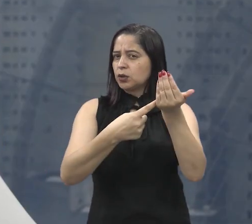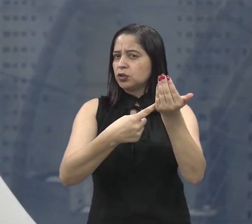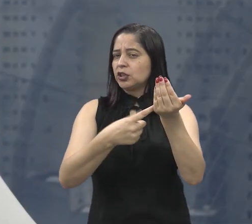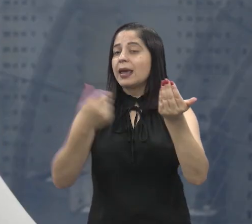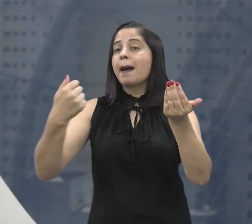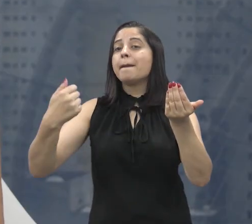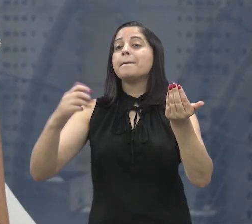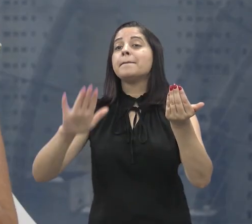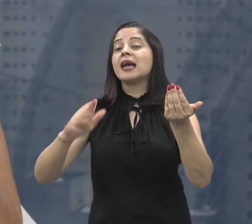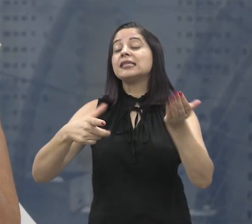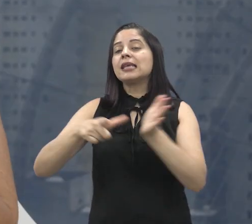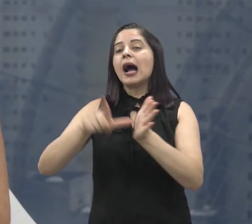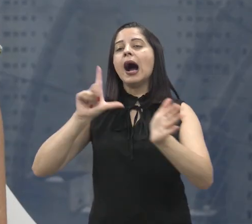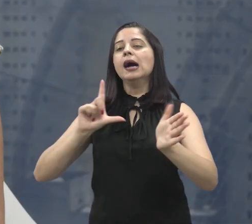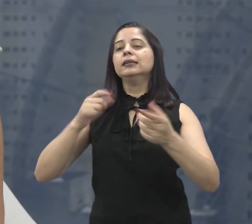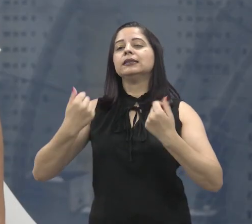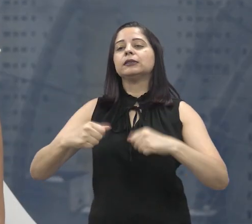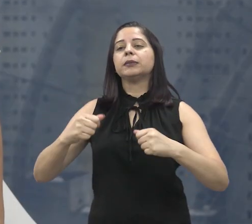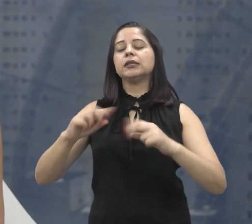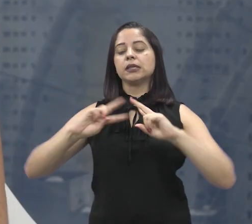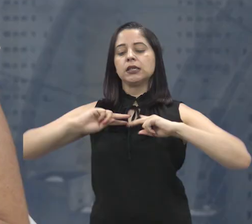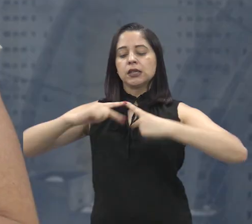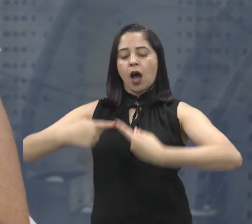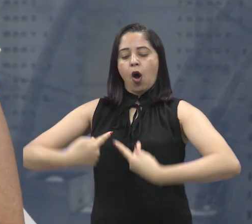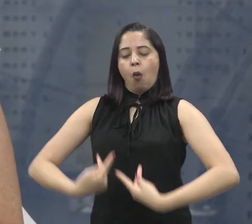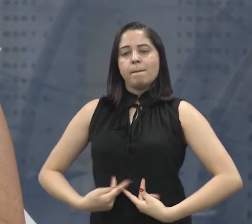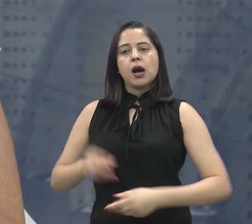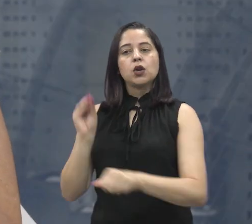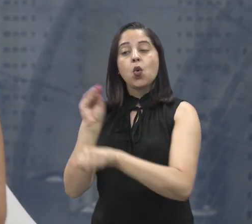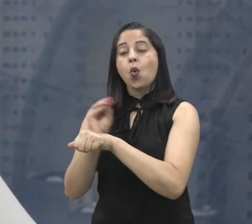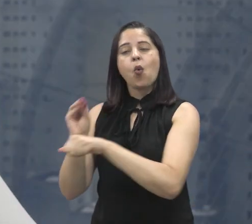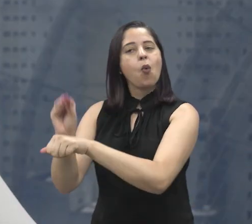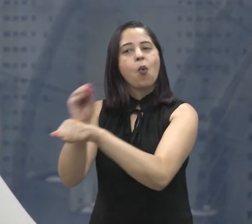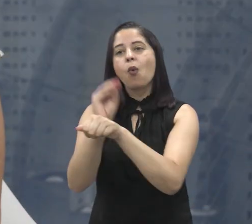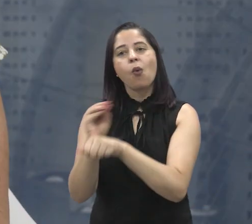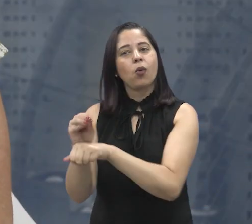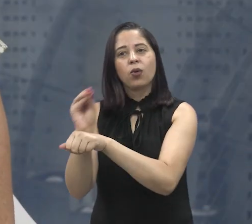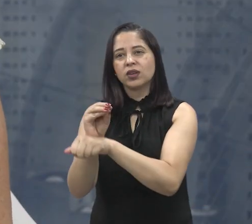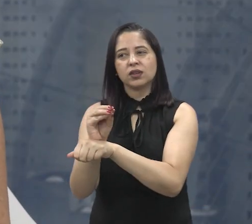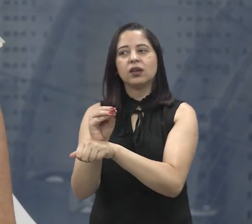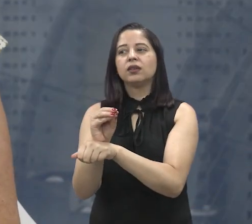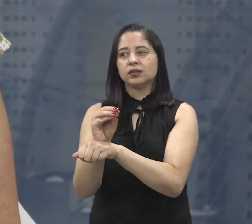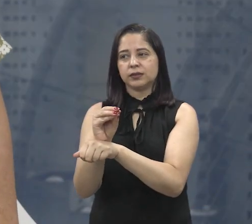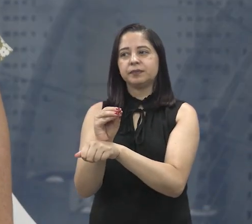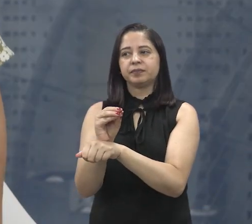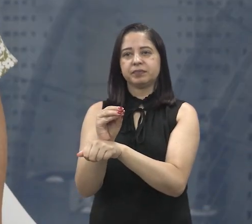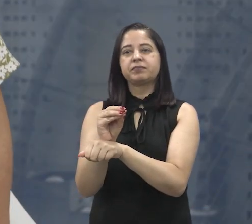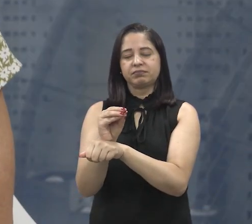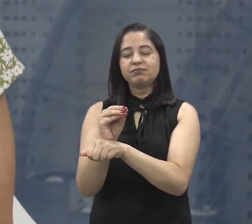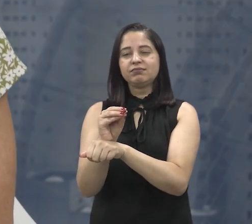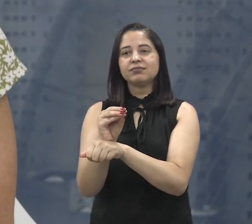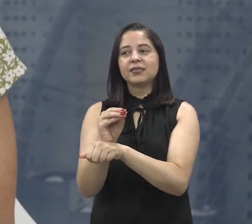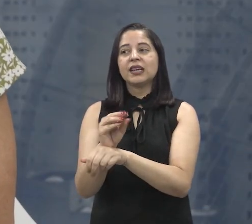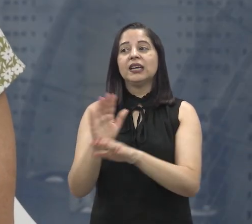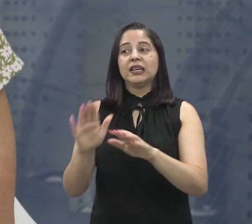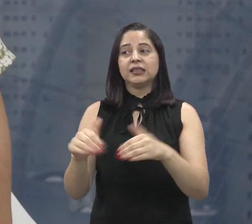parece uma tecnologia que seja humana, que ela esteja a serviço do ser humano. Isso eu